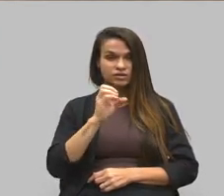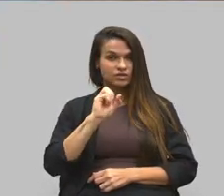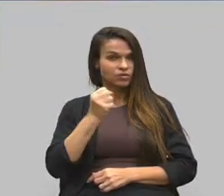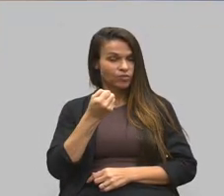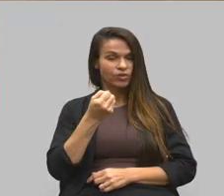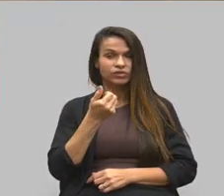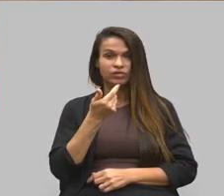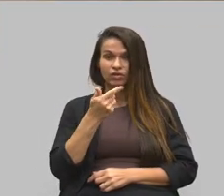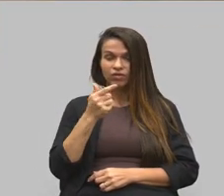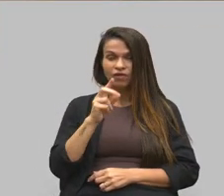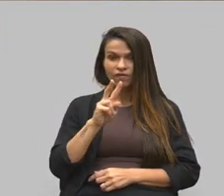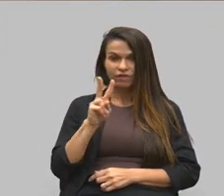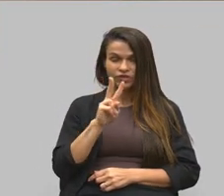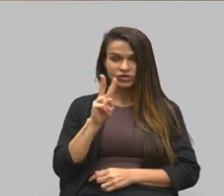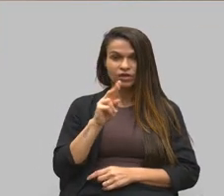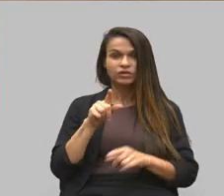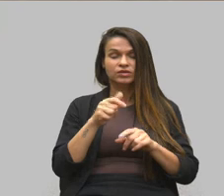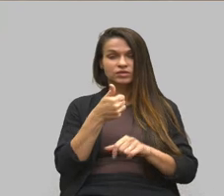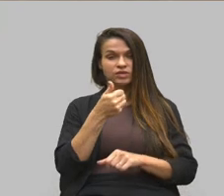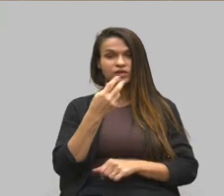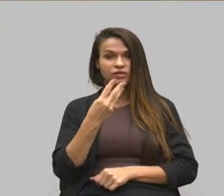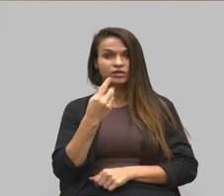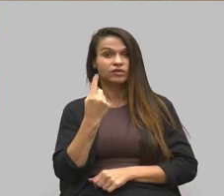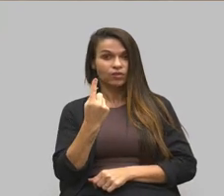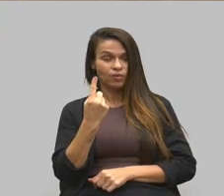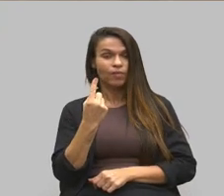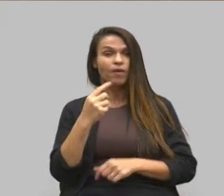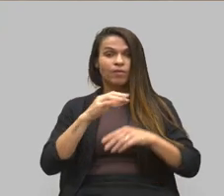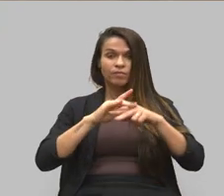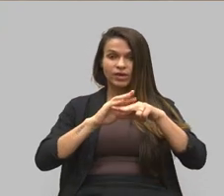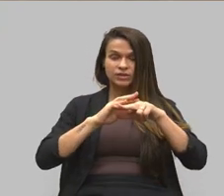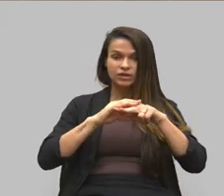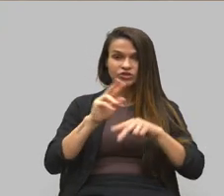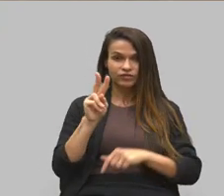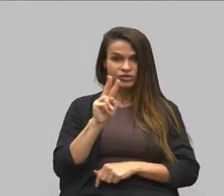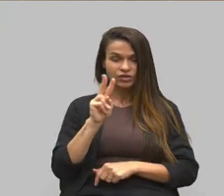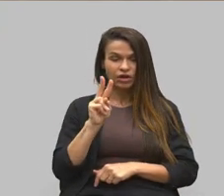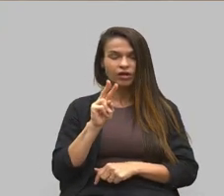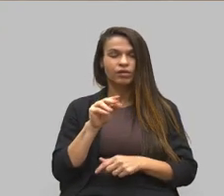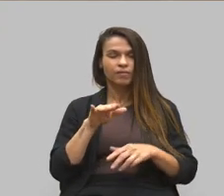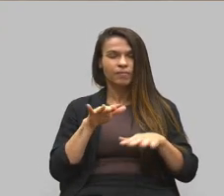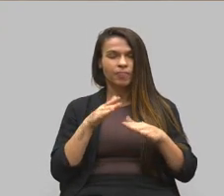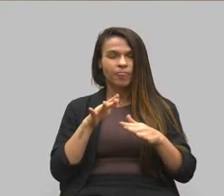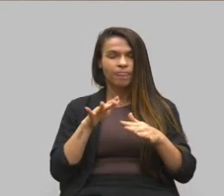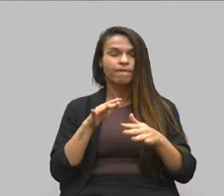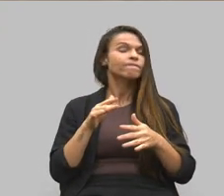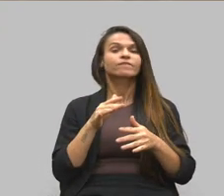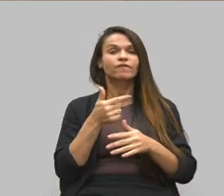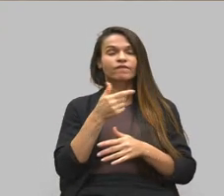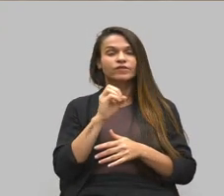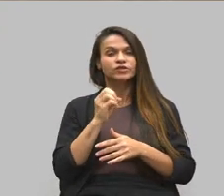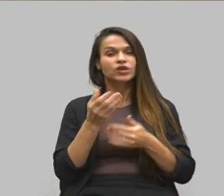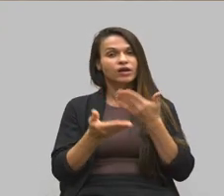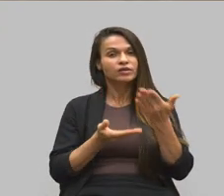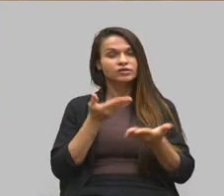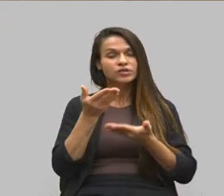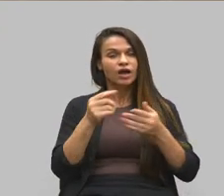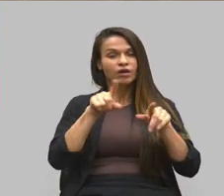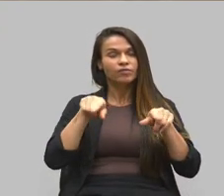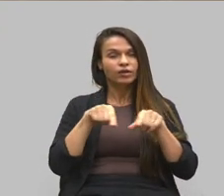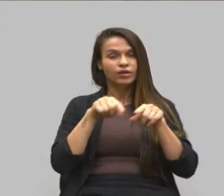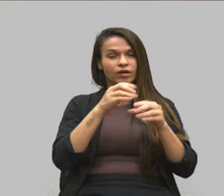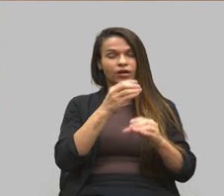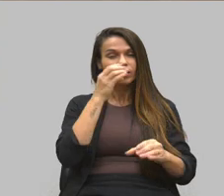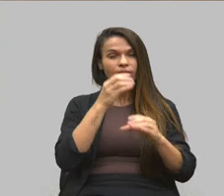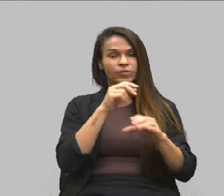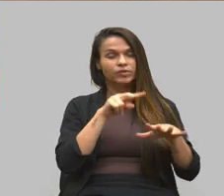e 131 pacientes ventilados em média são realizados 20 atendimentos ambulatoriais por semana os atendimentos